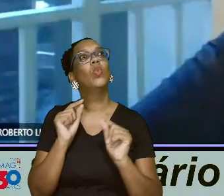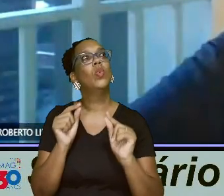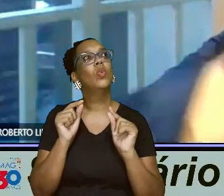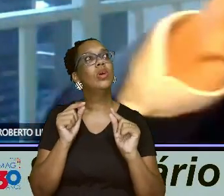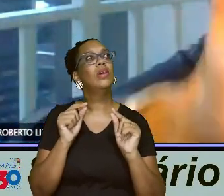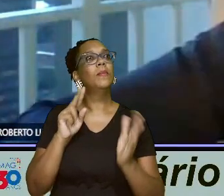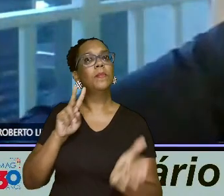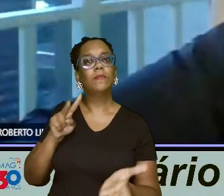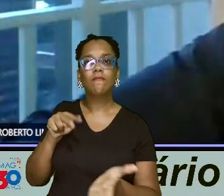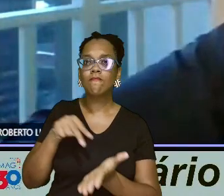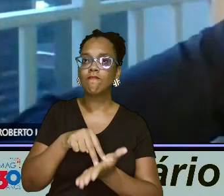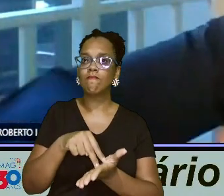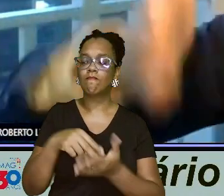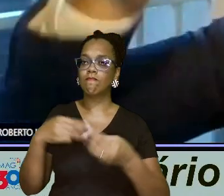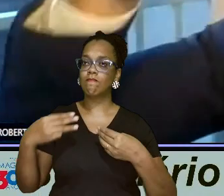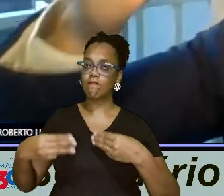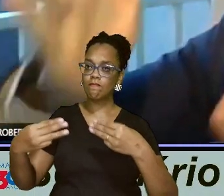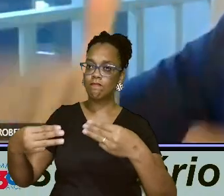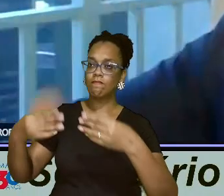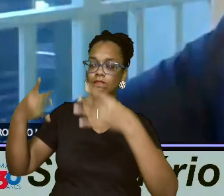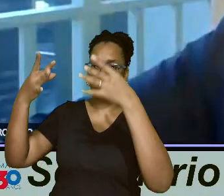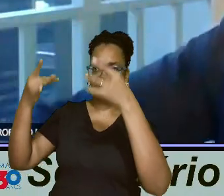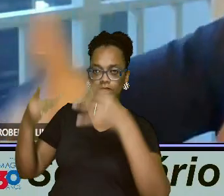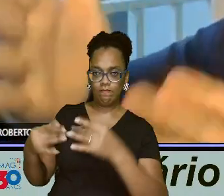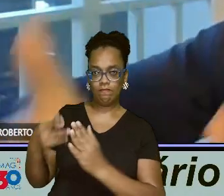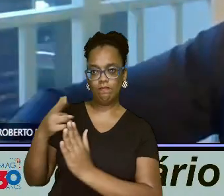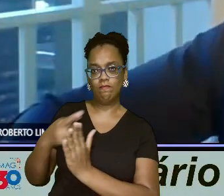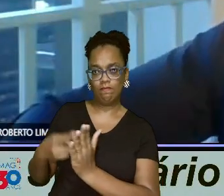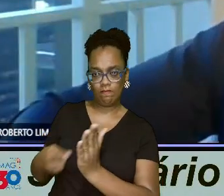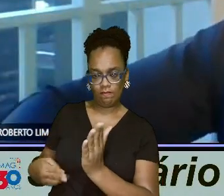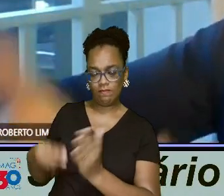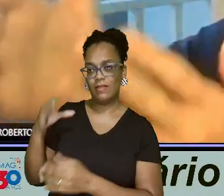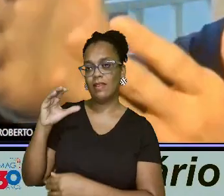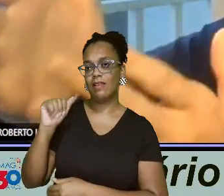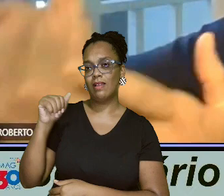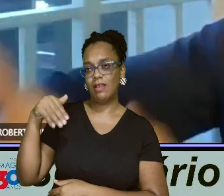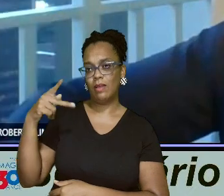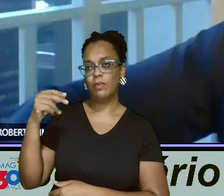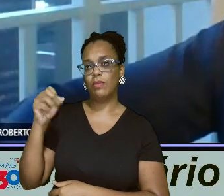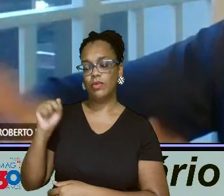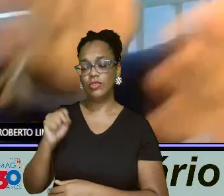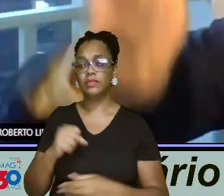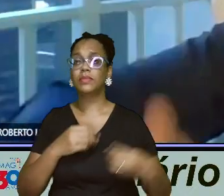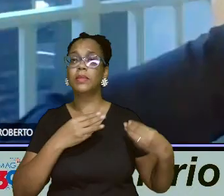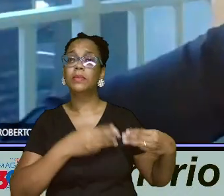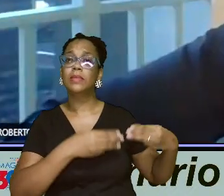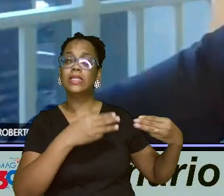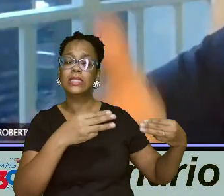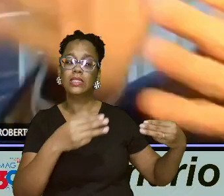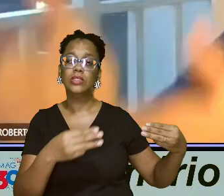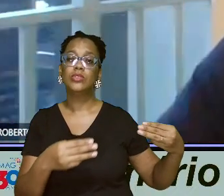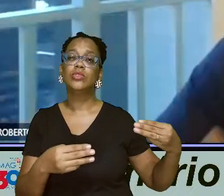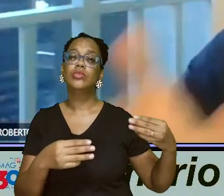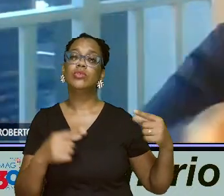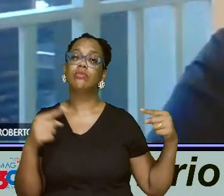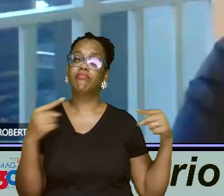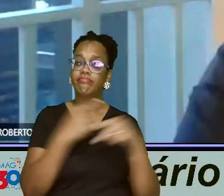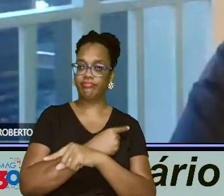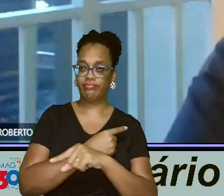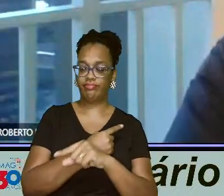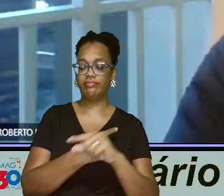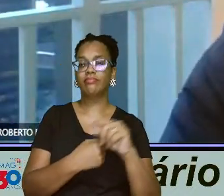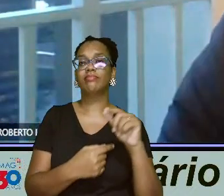ministro relator, o ministro Campbell Marx, e a posição do ministro divergente, né, que abriu divergência,